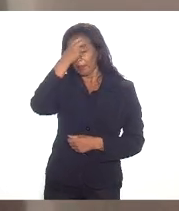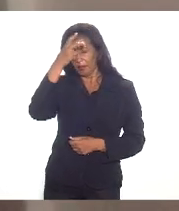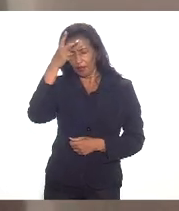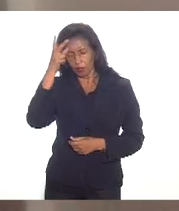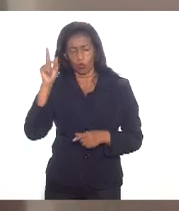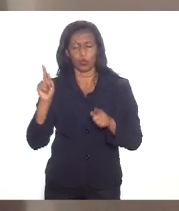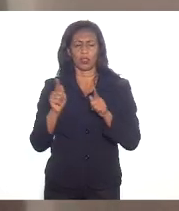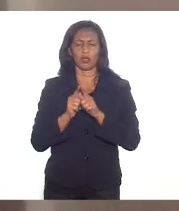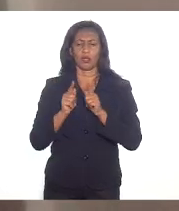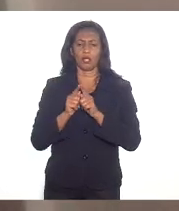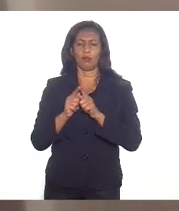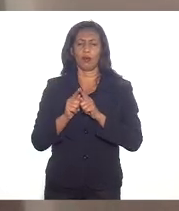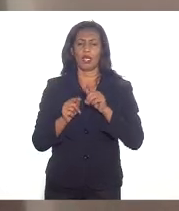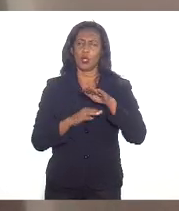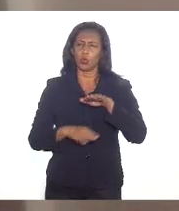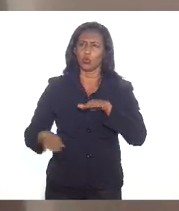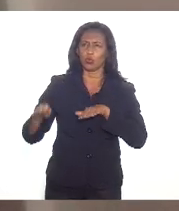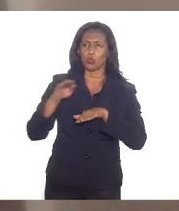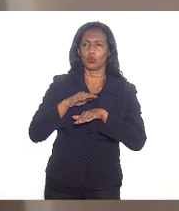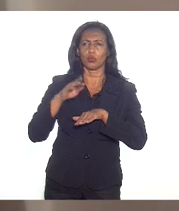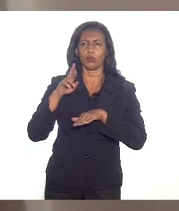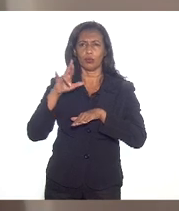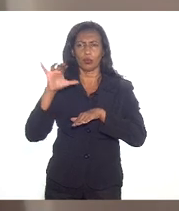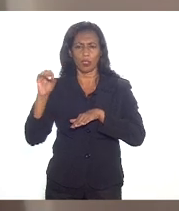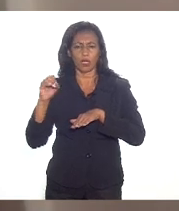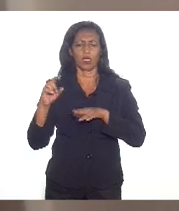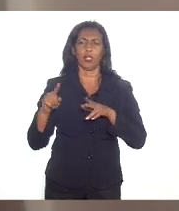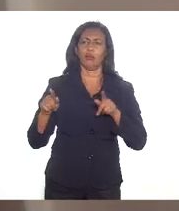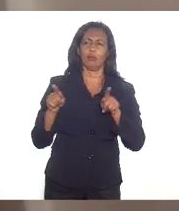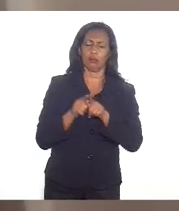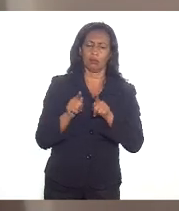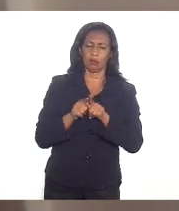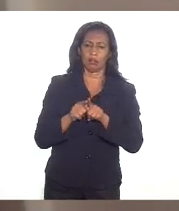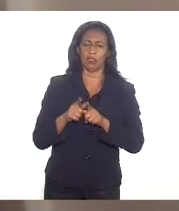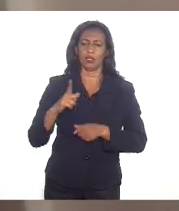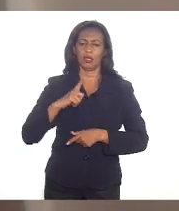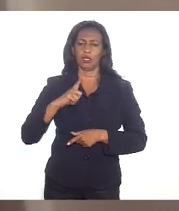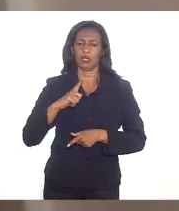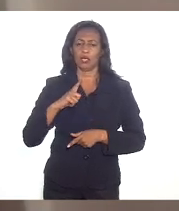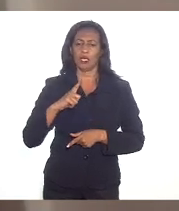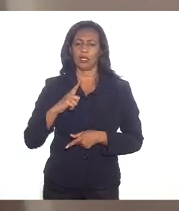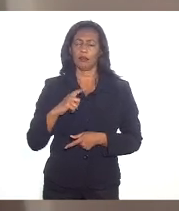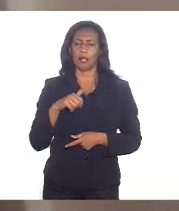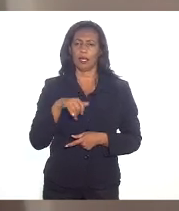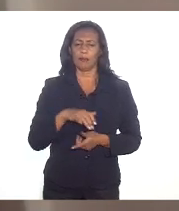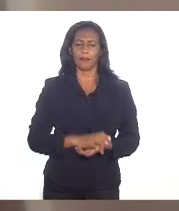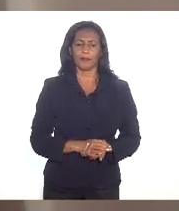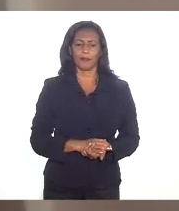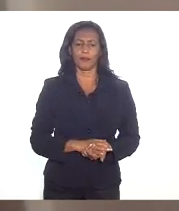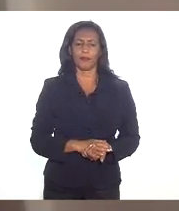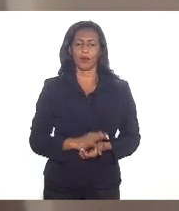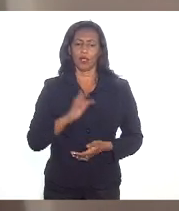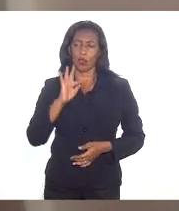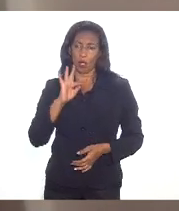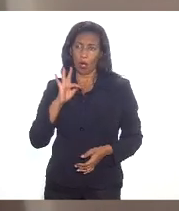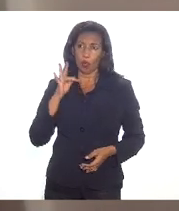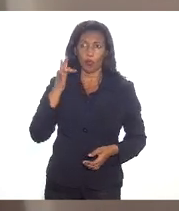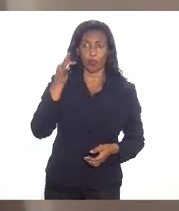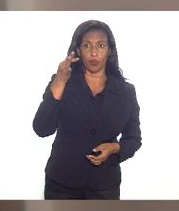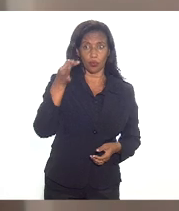Passos, que tem uma idade média agora muito alta. Eu acho que o IPP corre muito risco com relação ao seu futuro, se